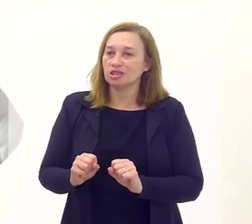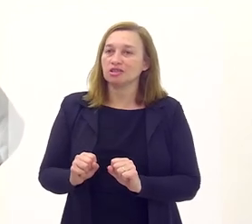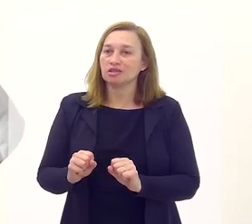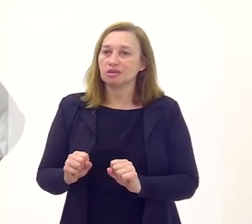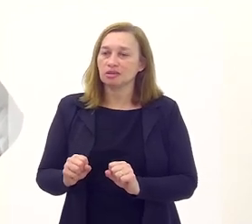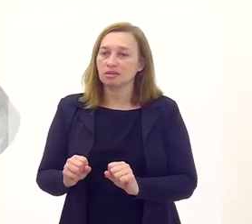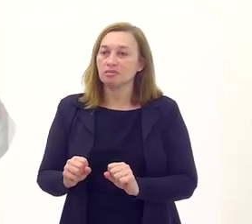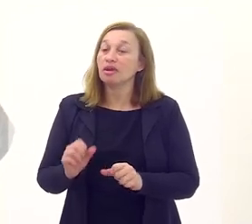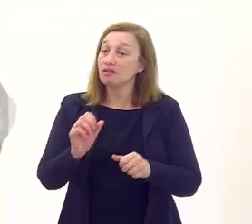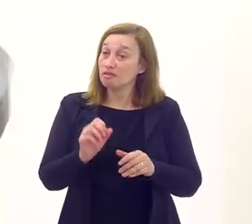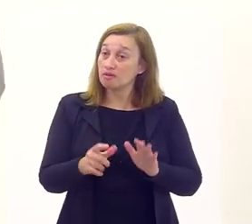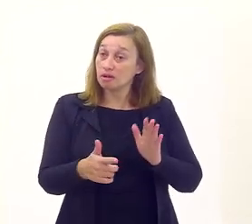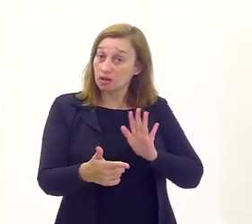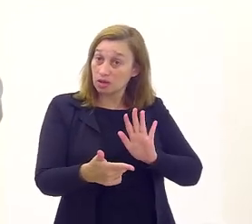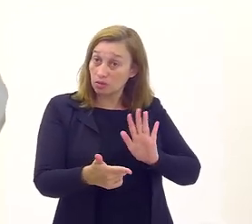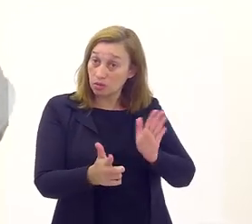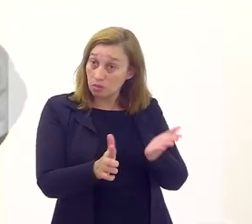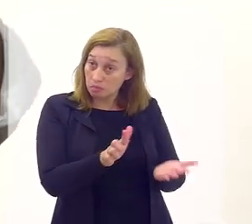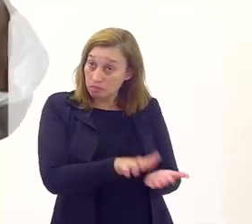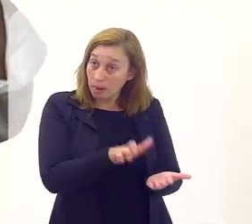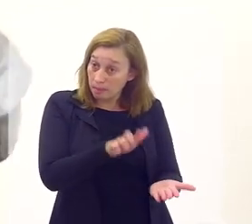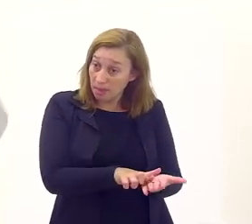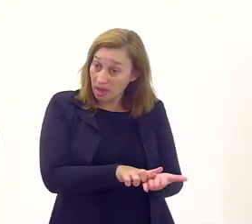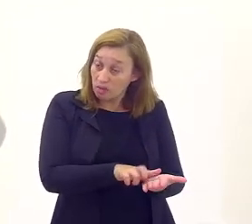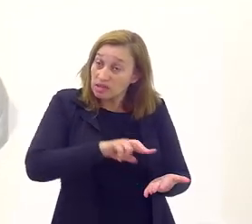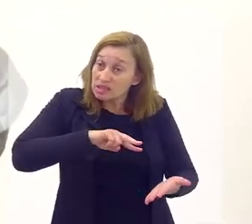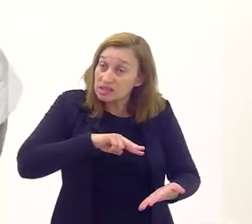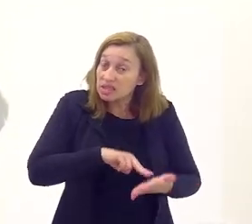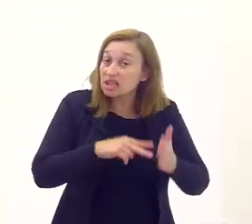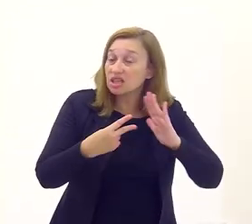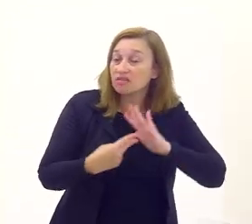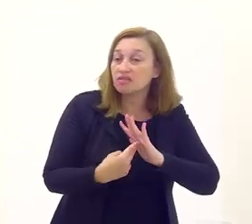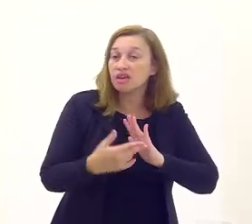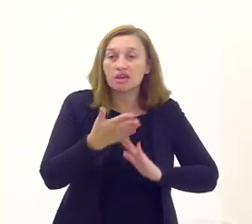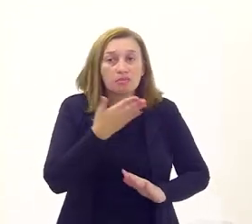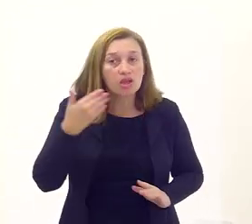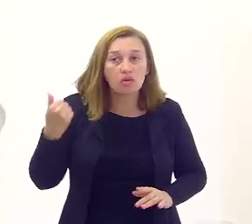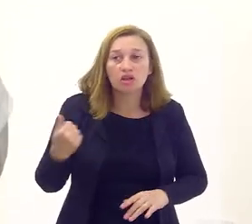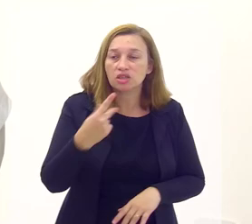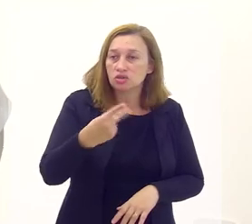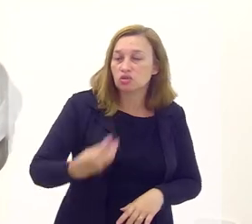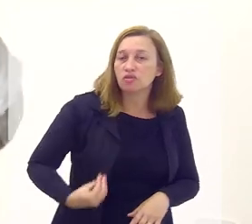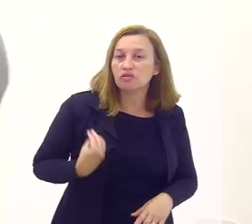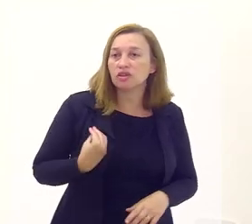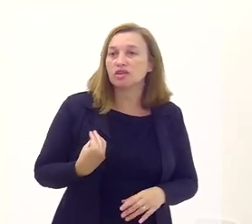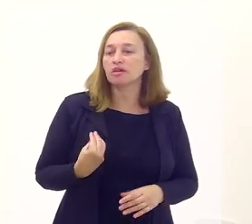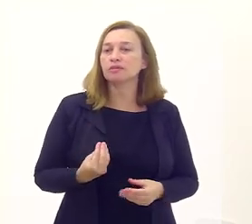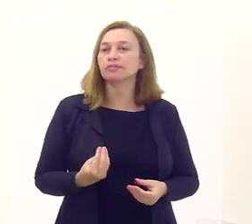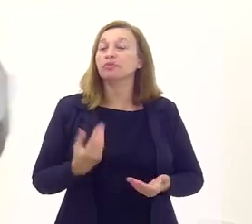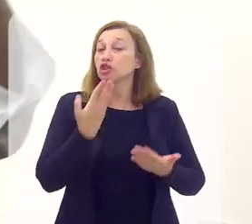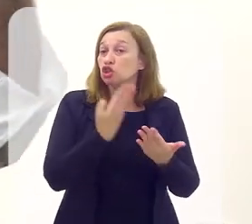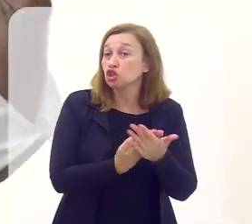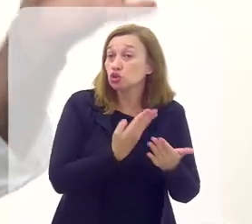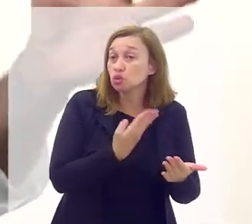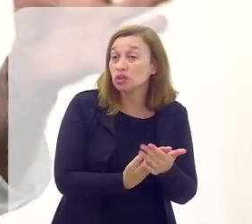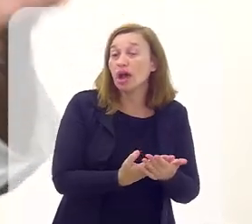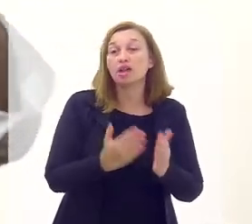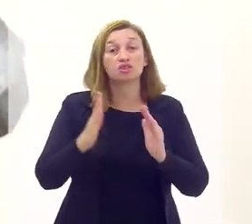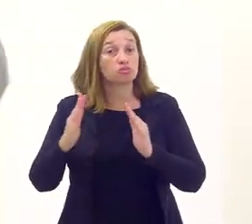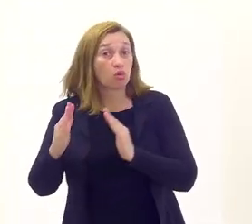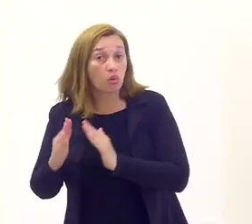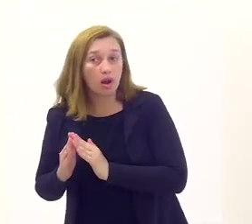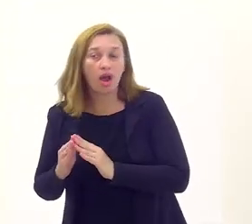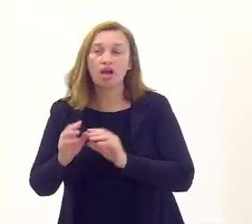podem trilhar para fazer com que um papel signifique melhoria na sua possibilidade de se deslocar, de